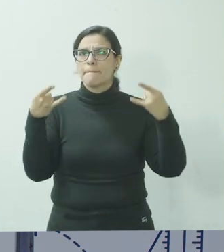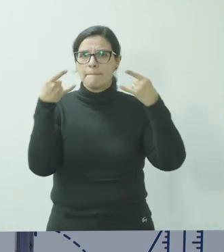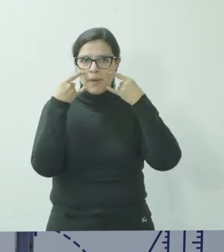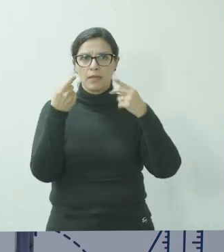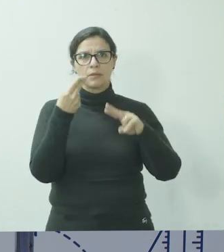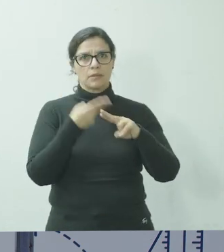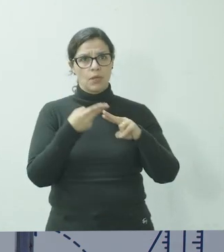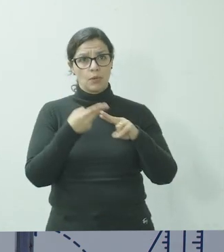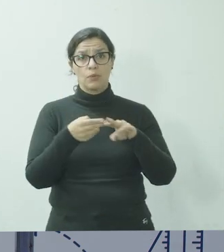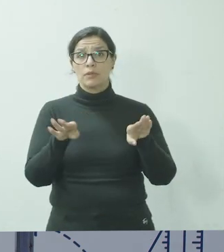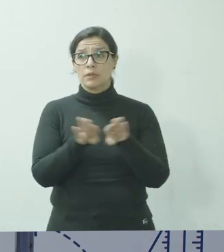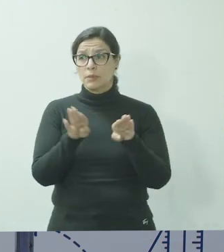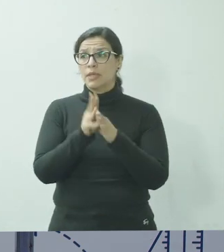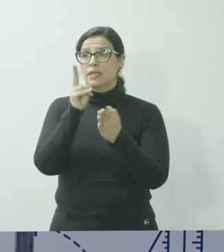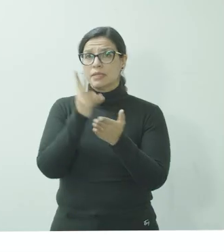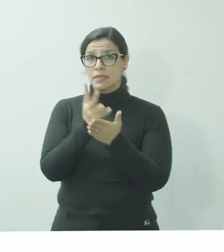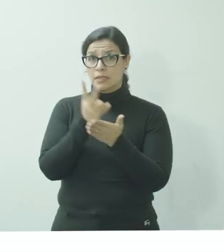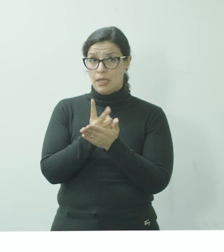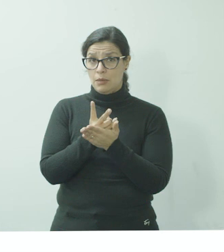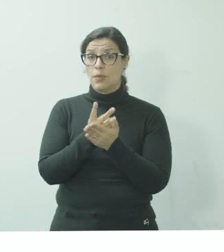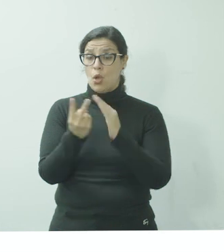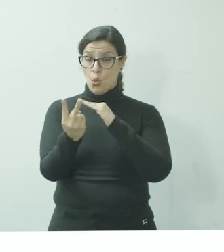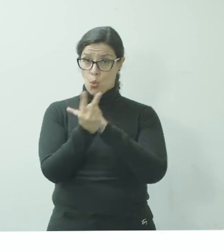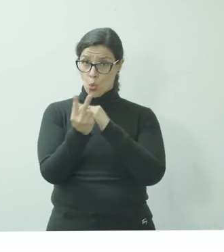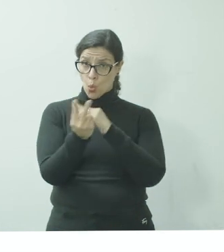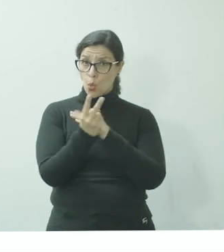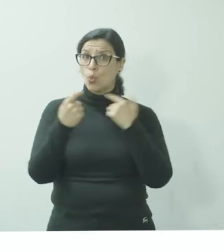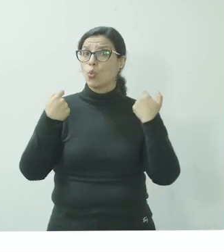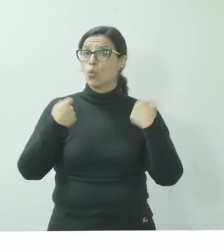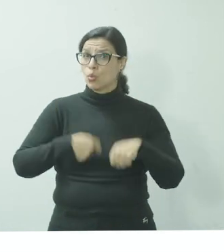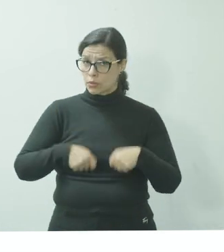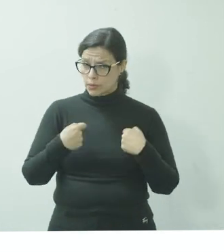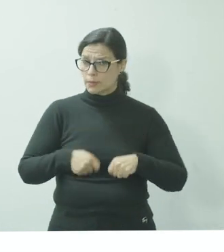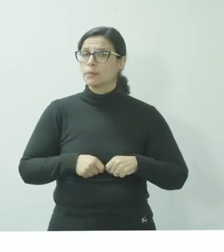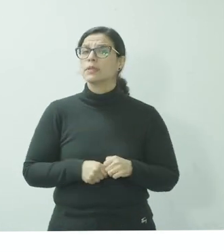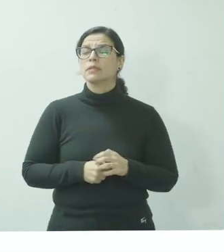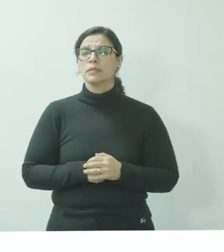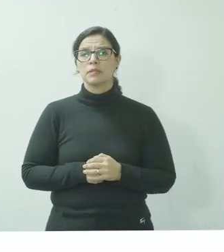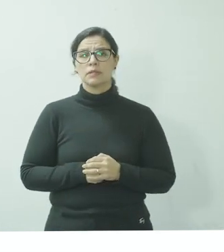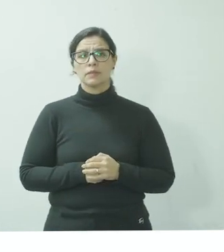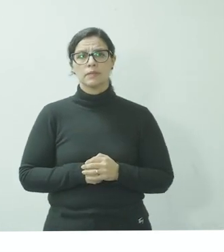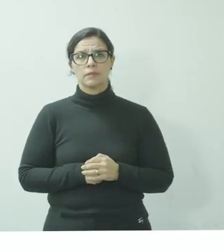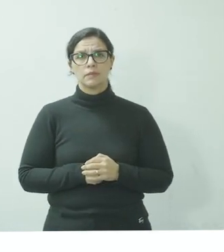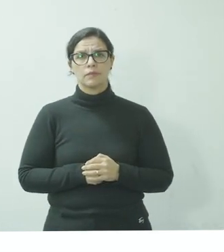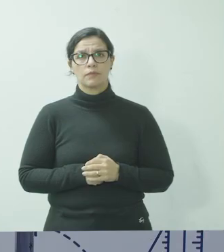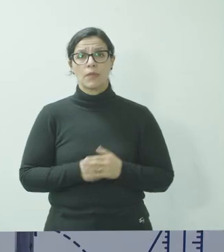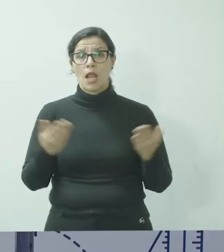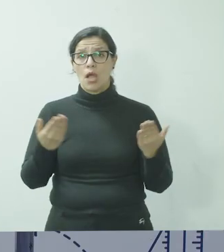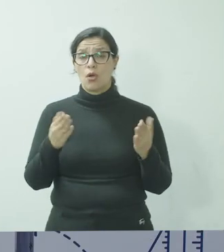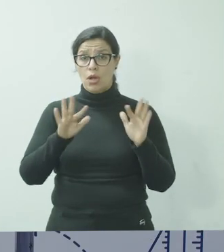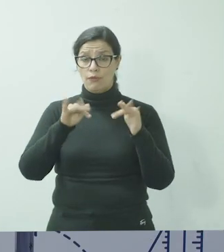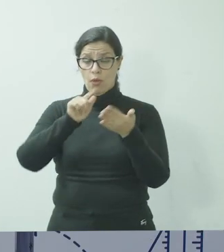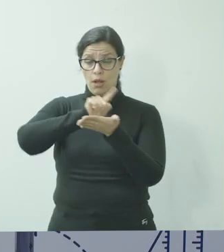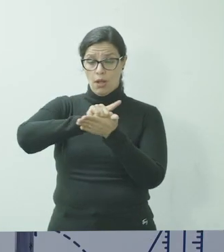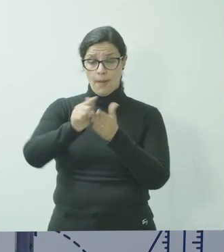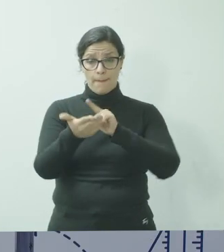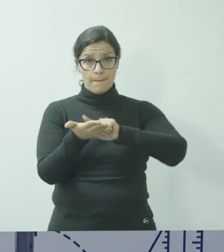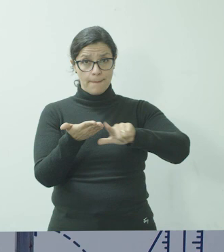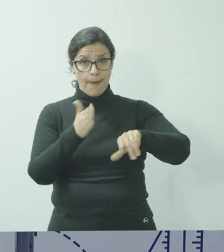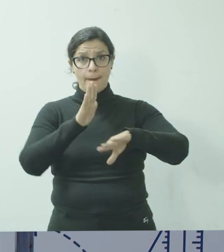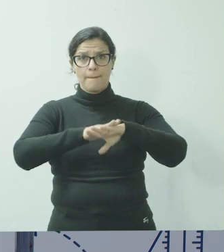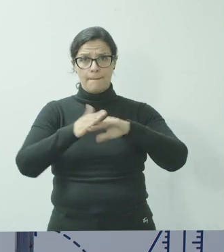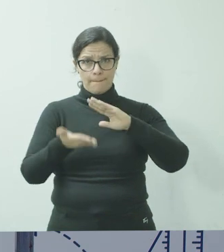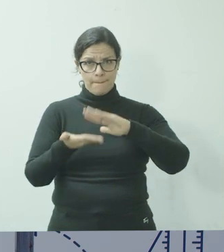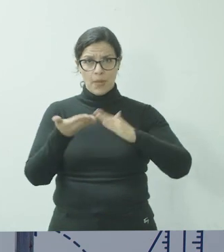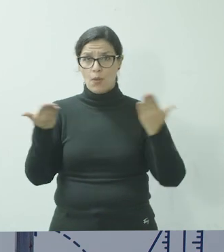máscara o ideal é você continuar se cuidando se protegendo eu vou aqui higienizar as